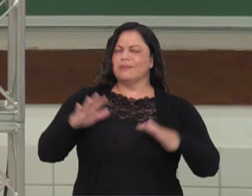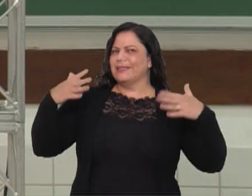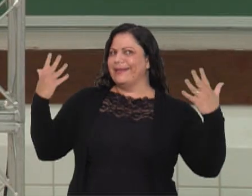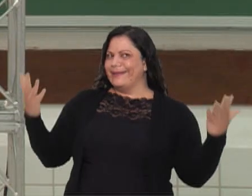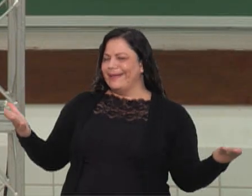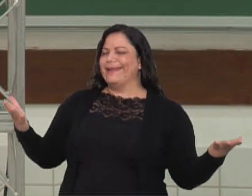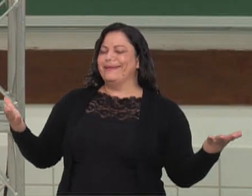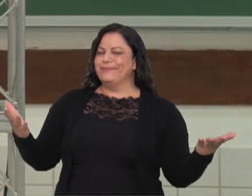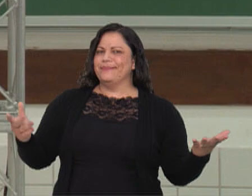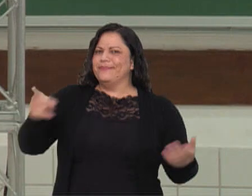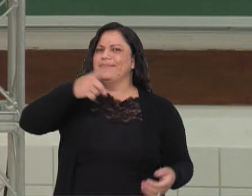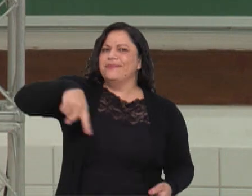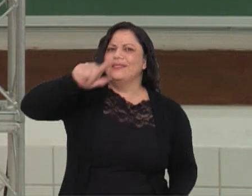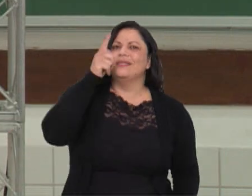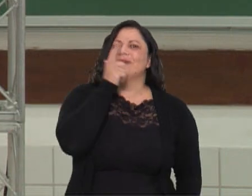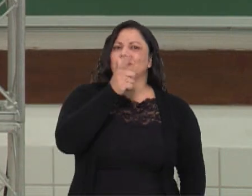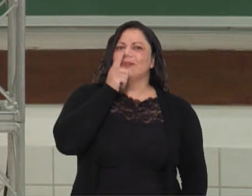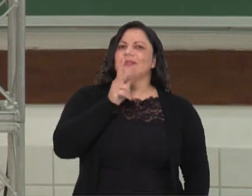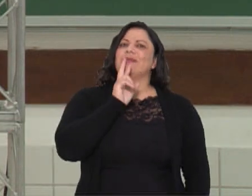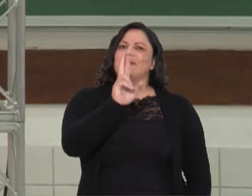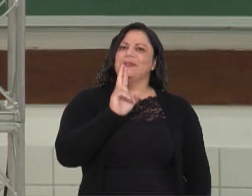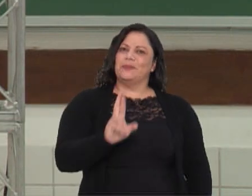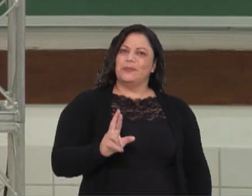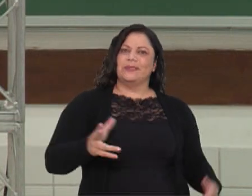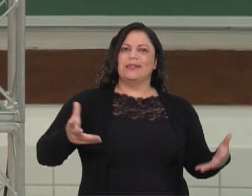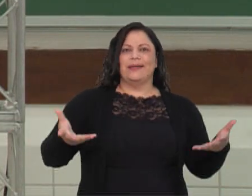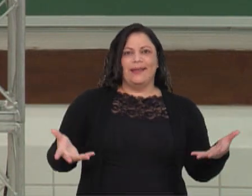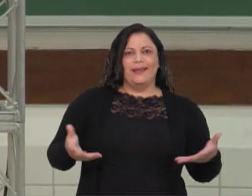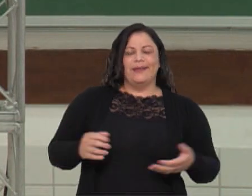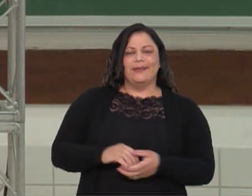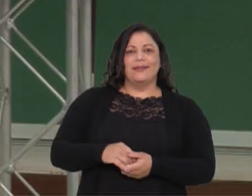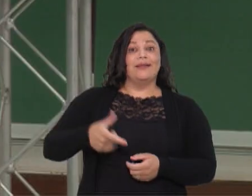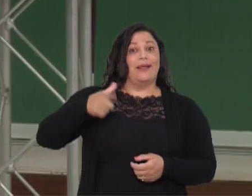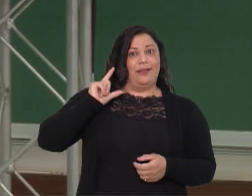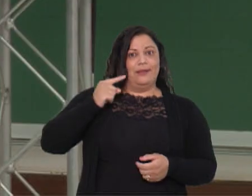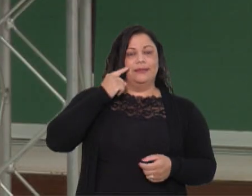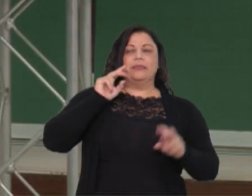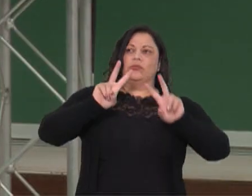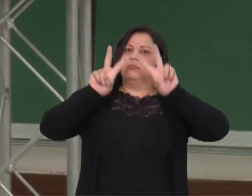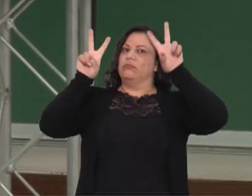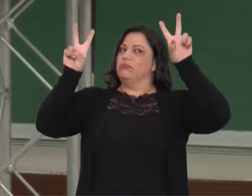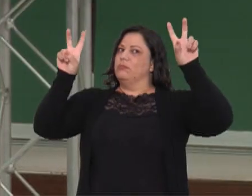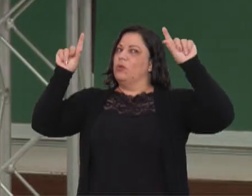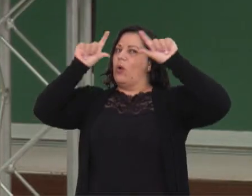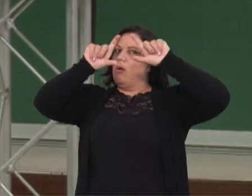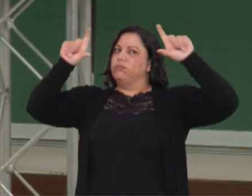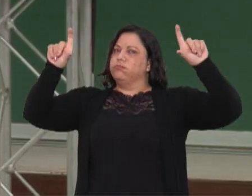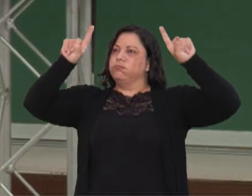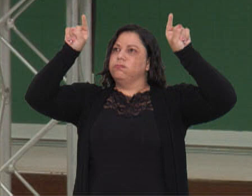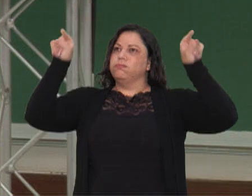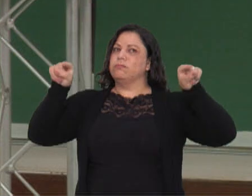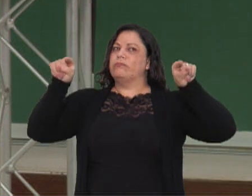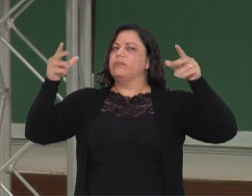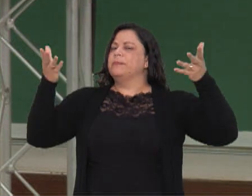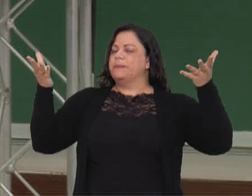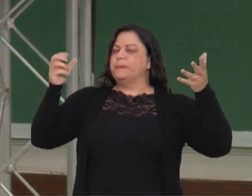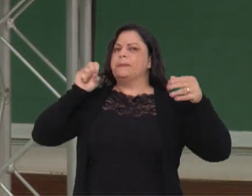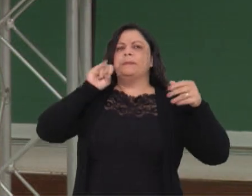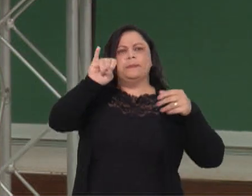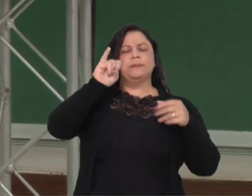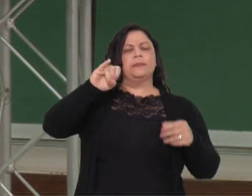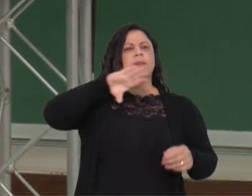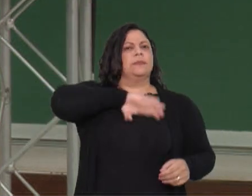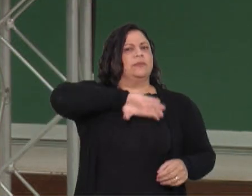E aí, pessoal, conseguiram fazer? Antes de fazer aqui, eu vou abrir um parênteses. Então, assim, nós temos na língua portuguesa